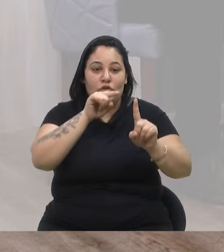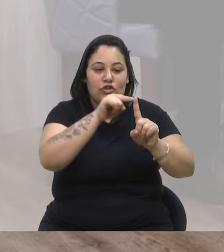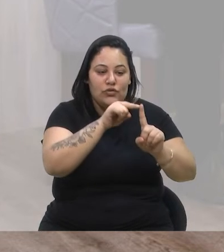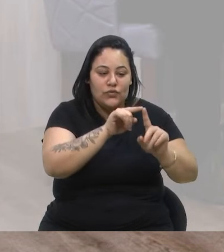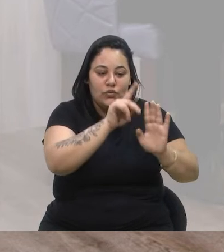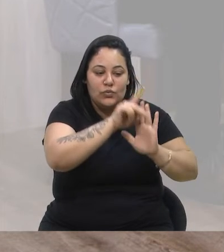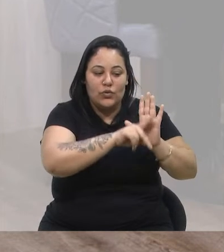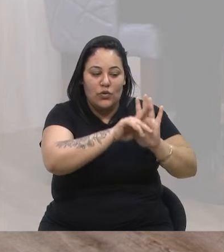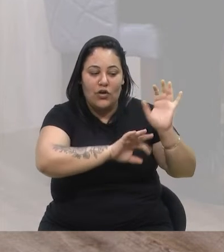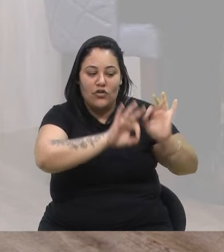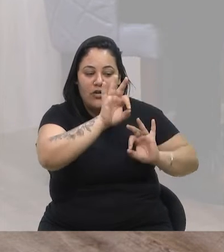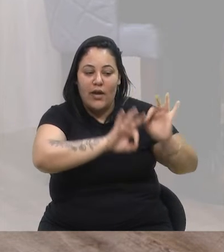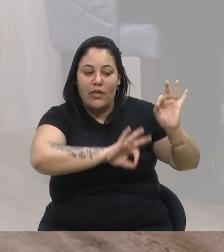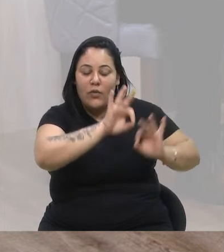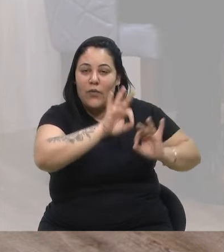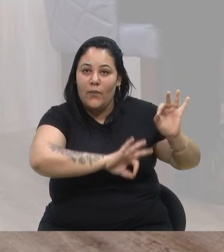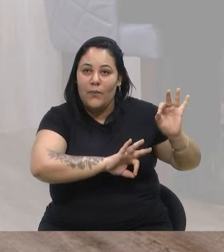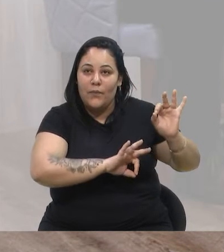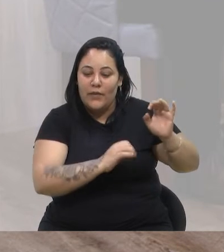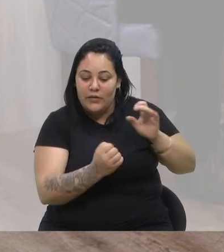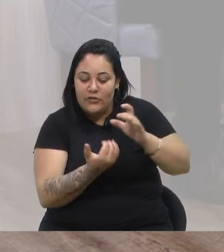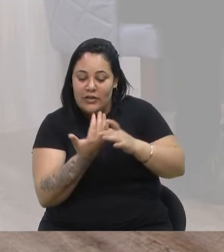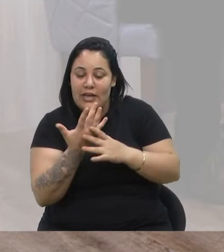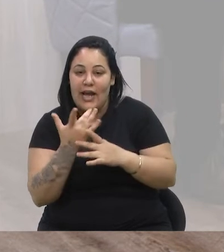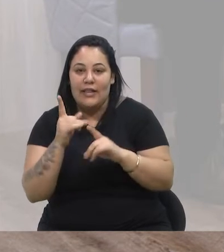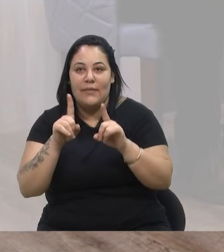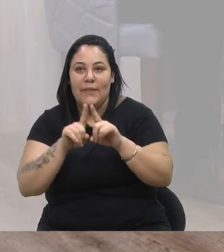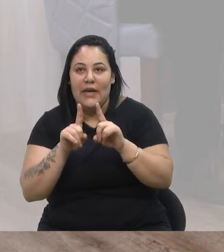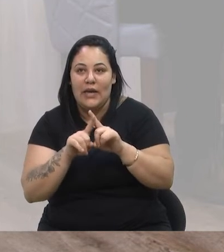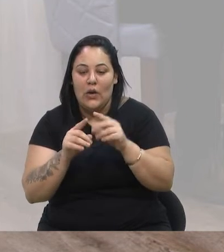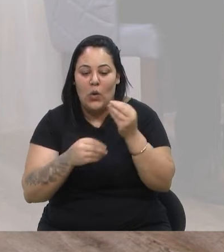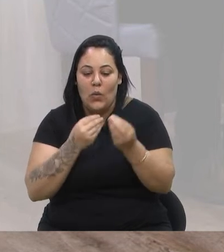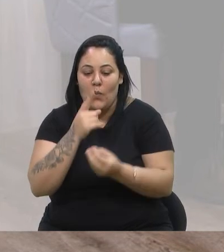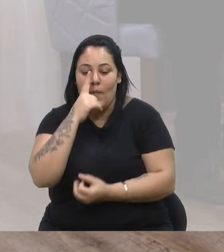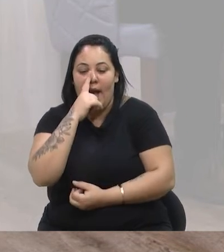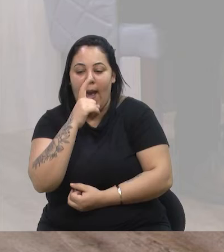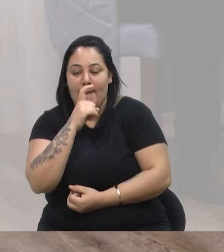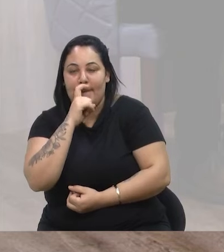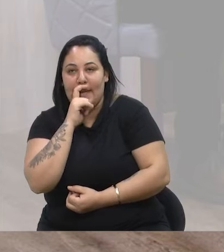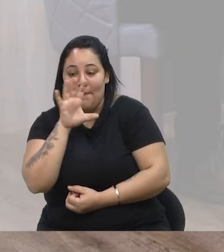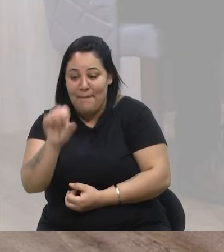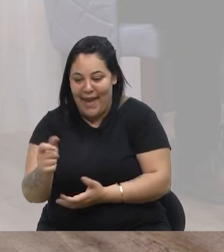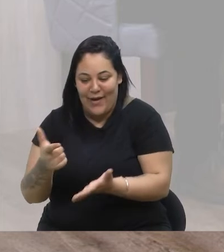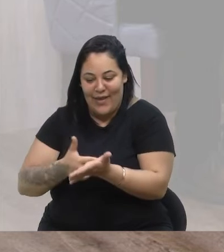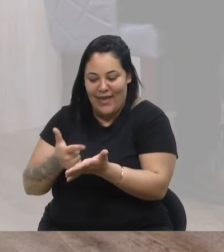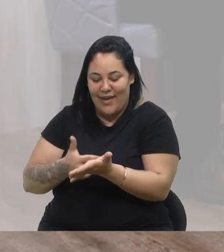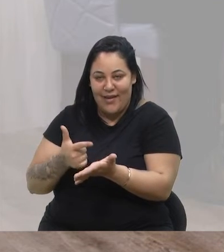da narrativa, seriam mais crianças de 7 a 10 anos. No entanto, eu recebo